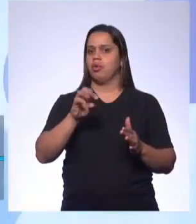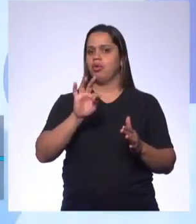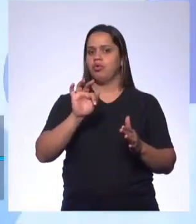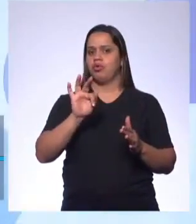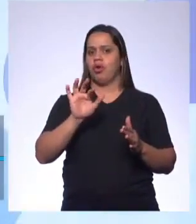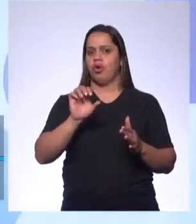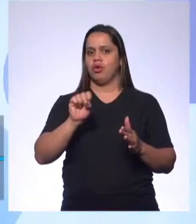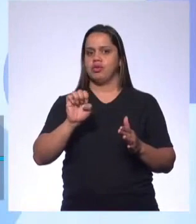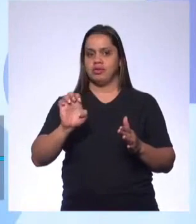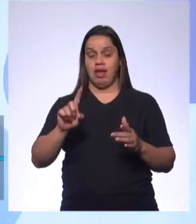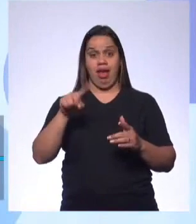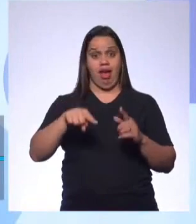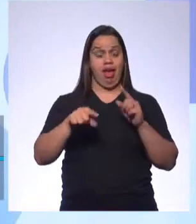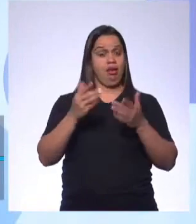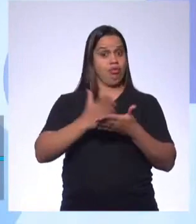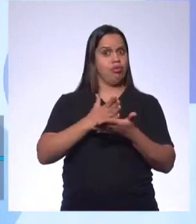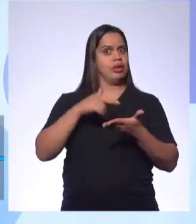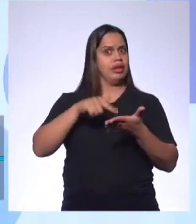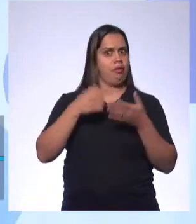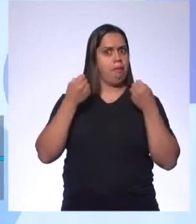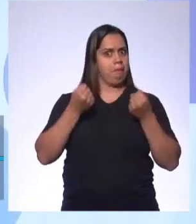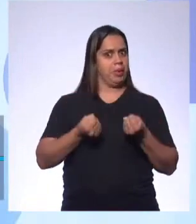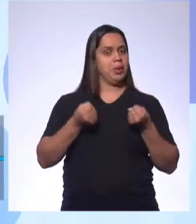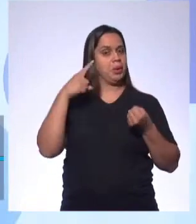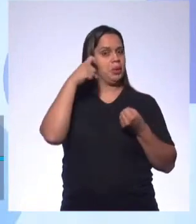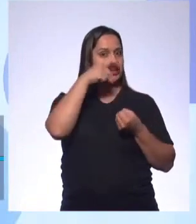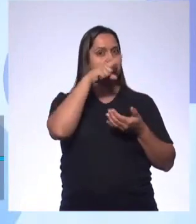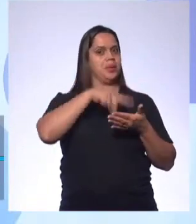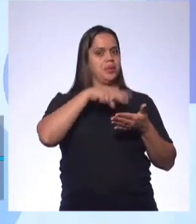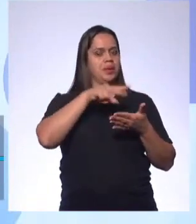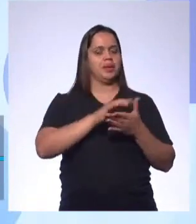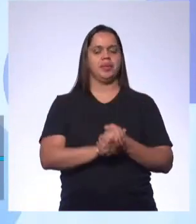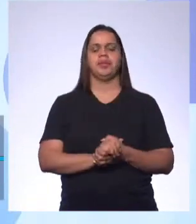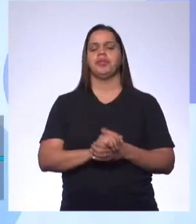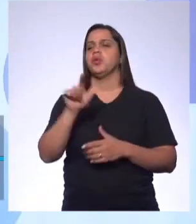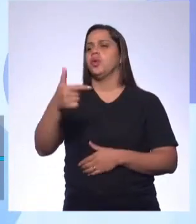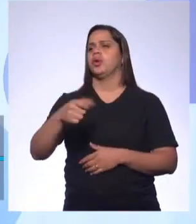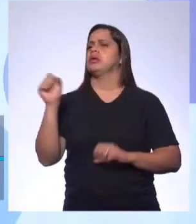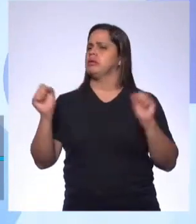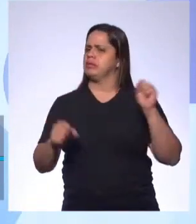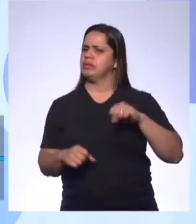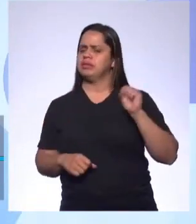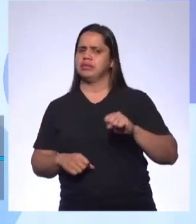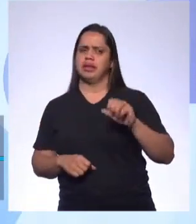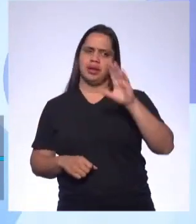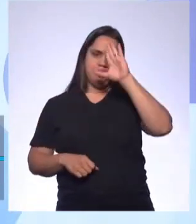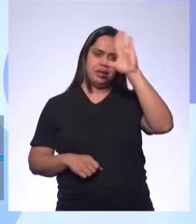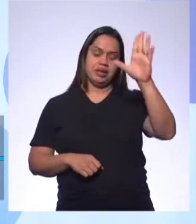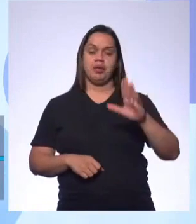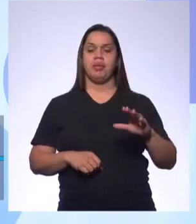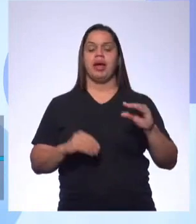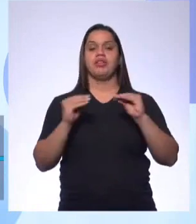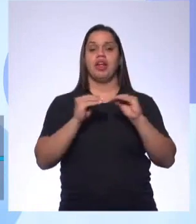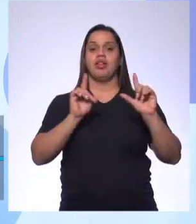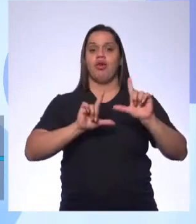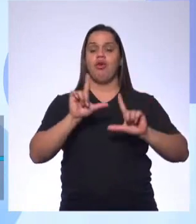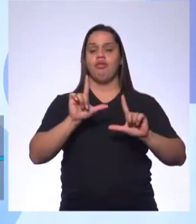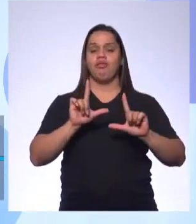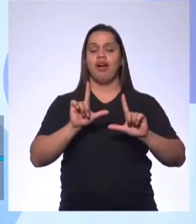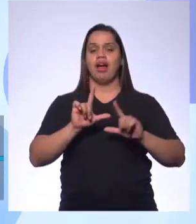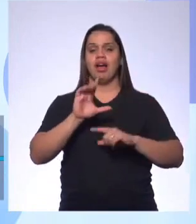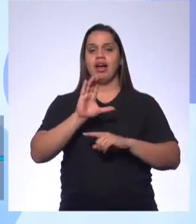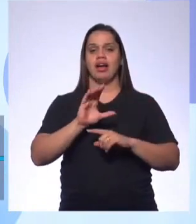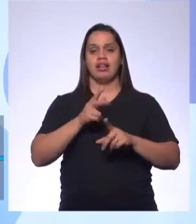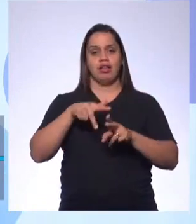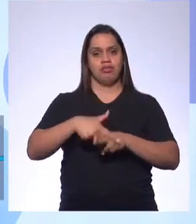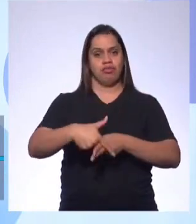livro difícil, né? Deixa eu ver quem mais. Sim, principalmente nas novelas de cavalaria. Sim, Marley